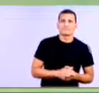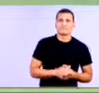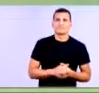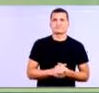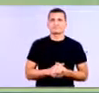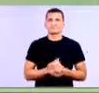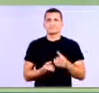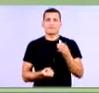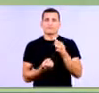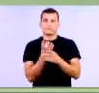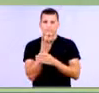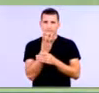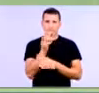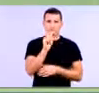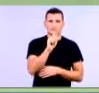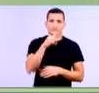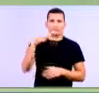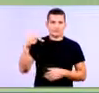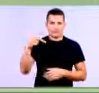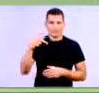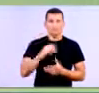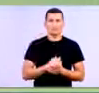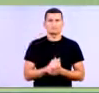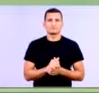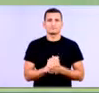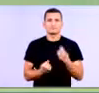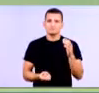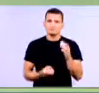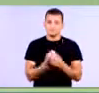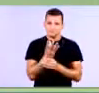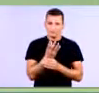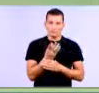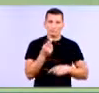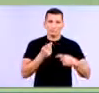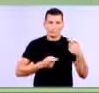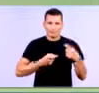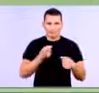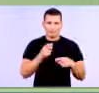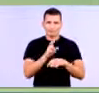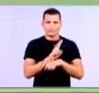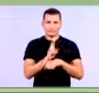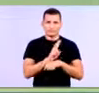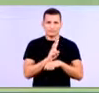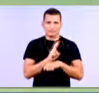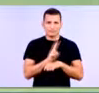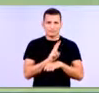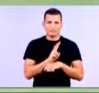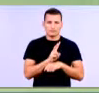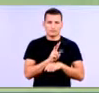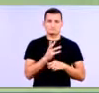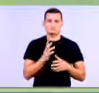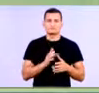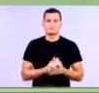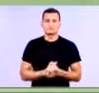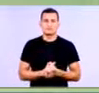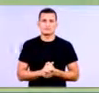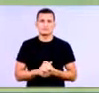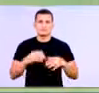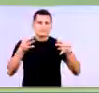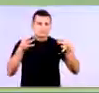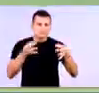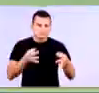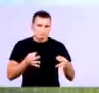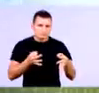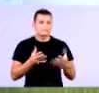Criação de aplicações. Para se criar uma política de segurança, né, redondinha, né,